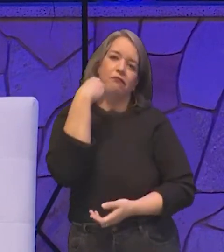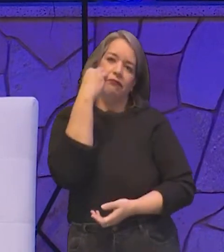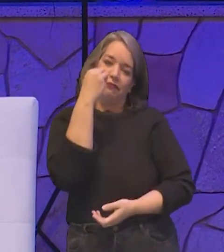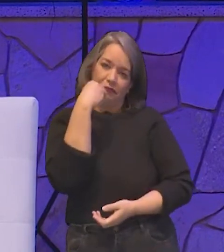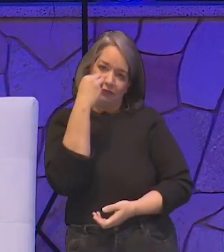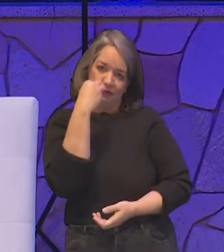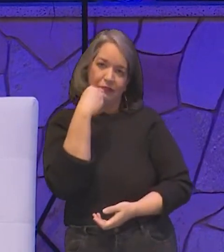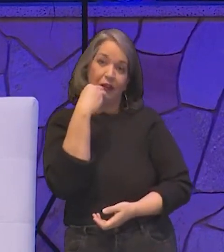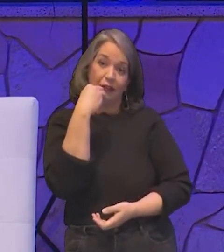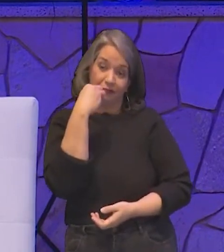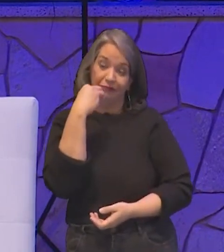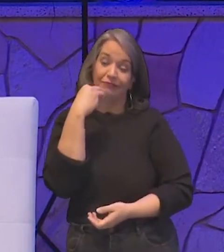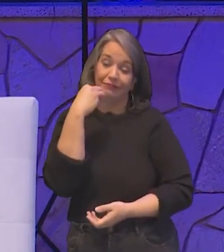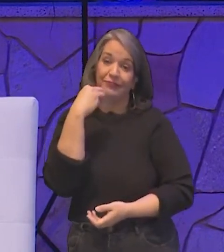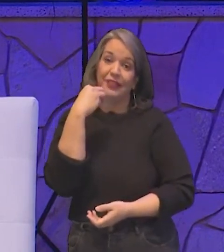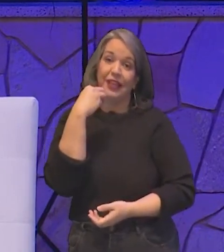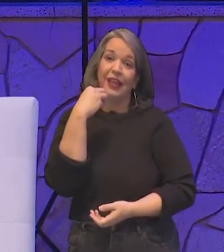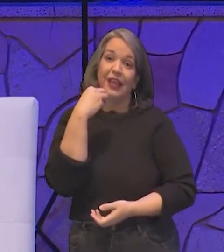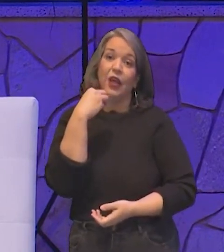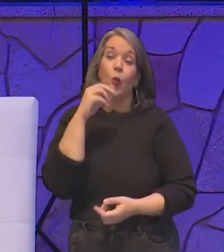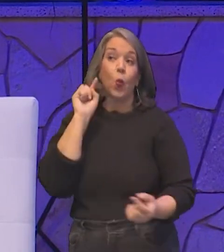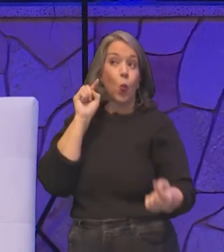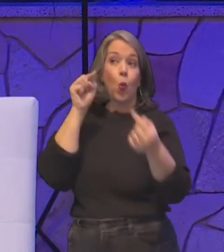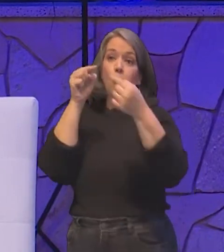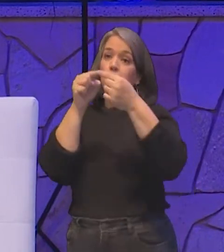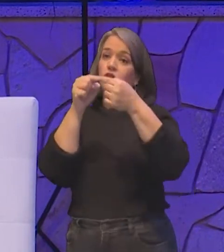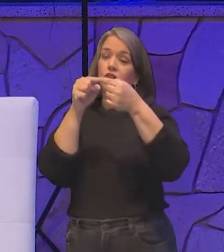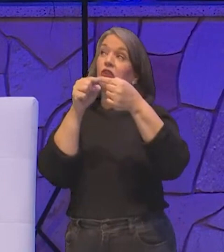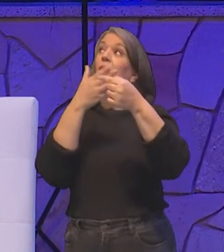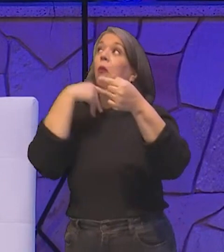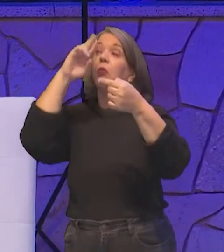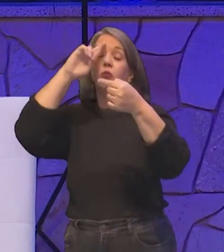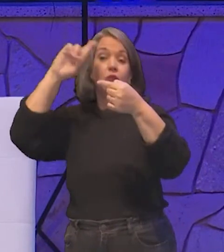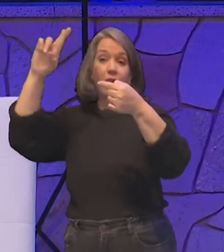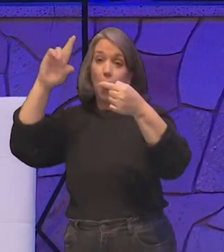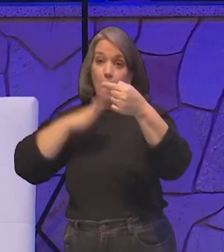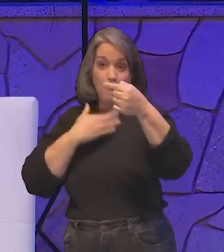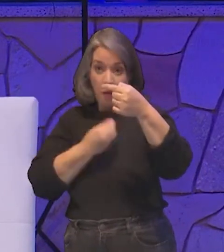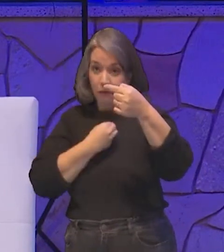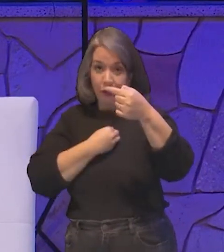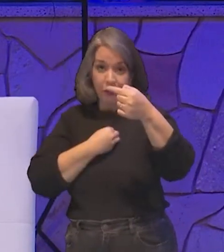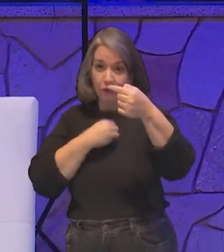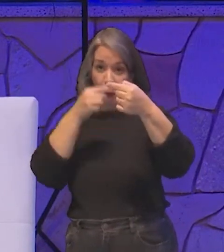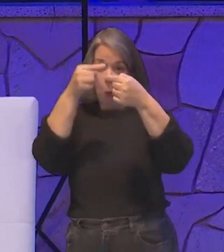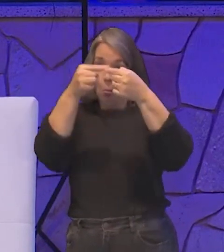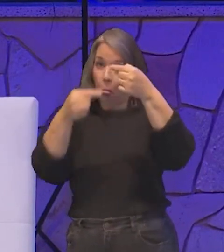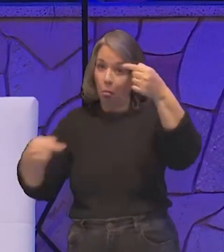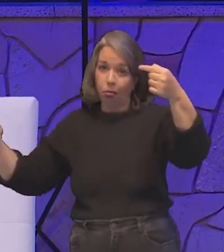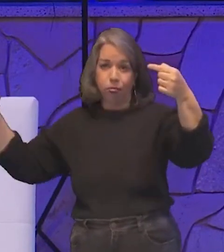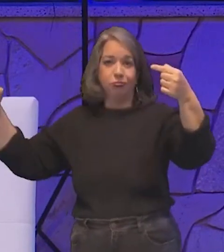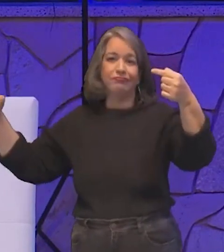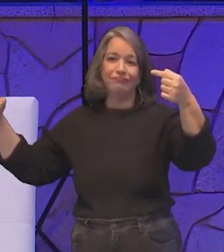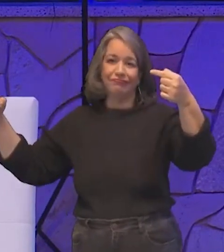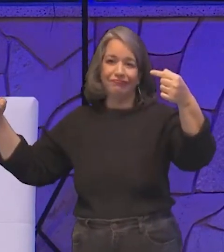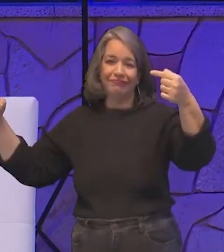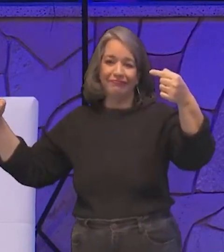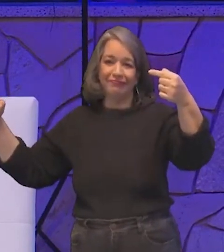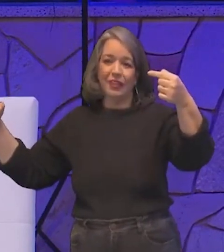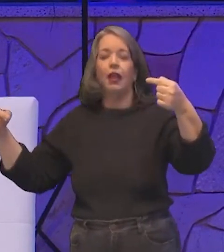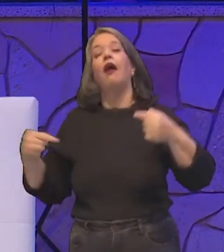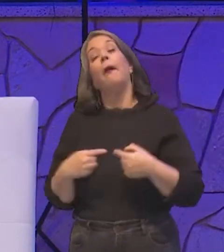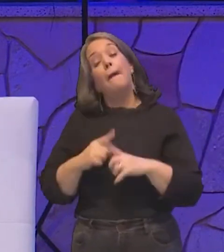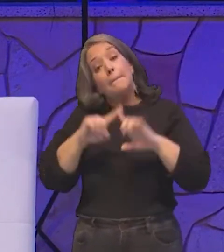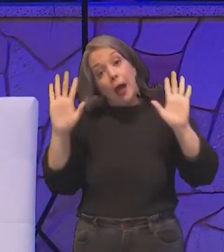certeza longe daquilo que o Senhor queria para a minha vida. Mas eu me lembro muito bem que eu pisei na igreja sem